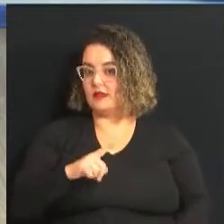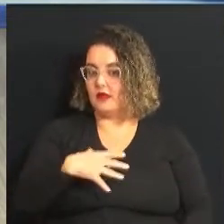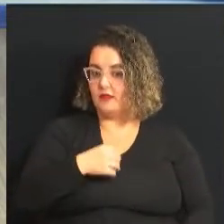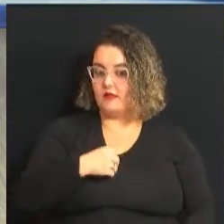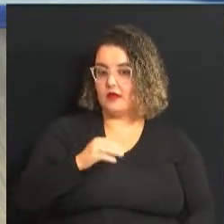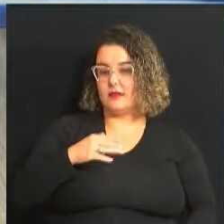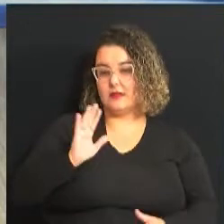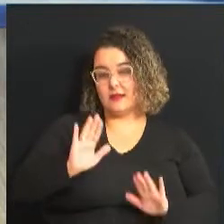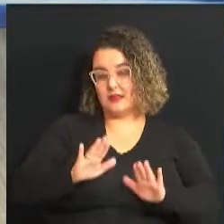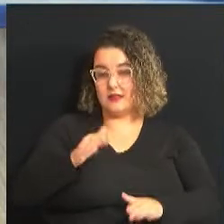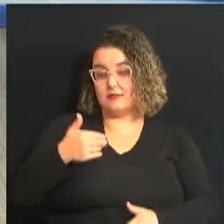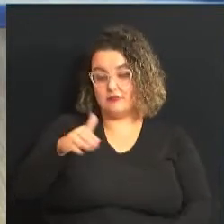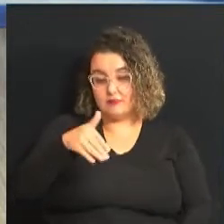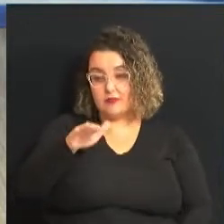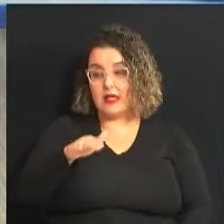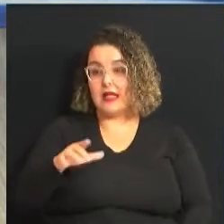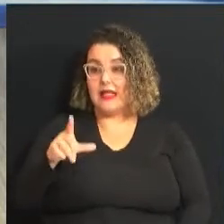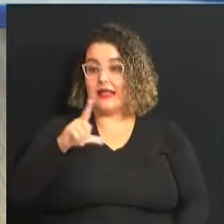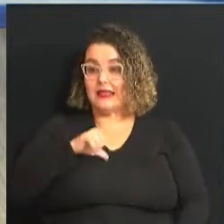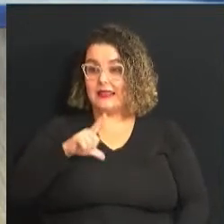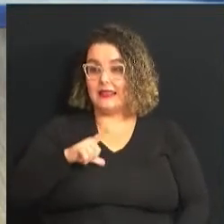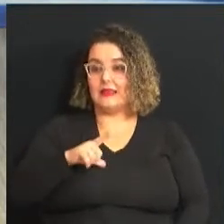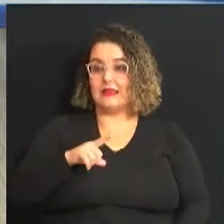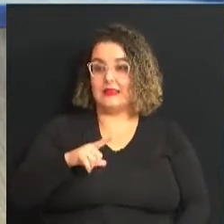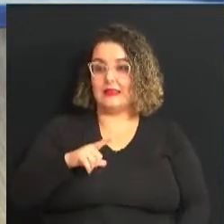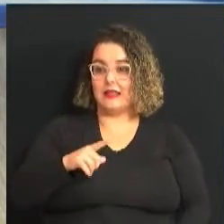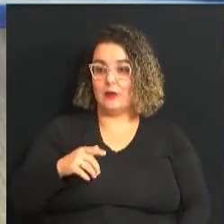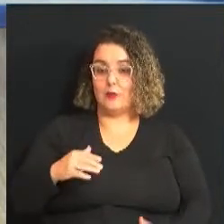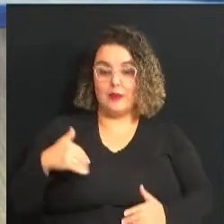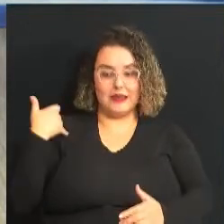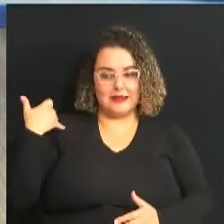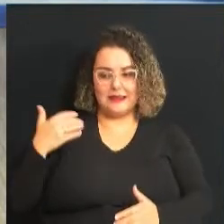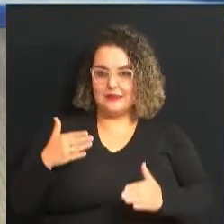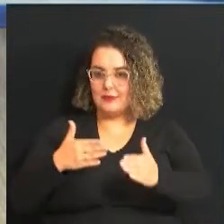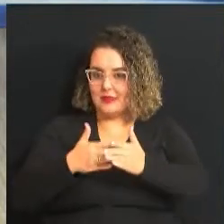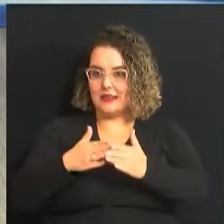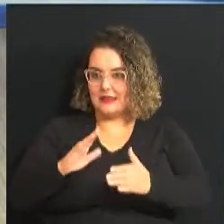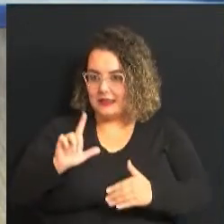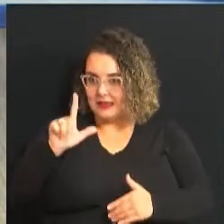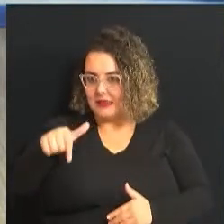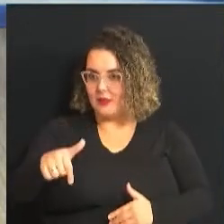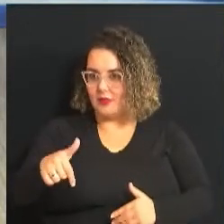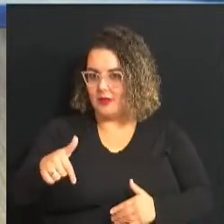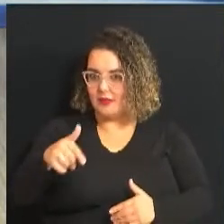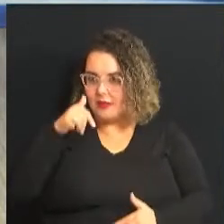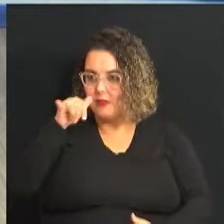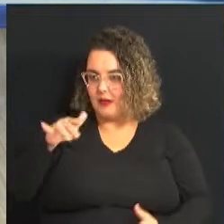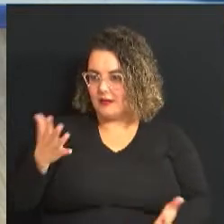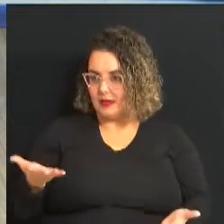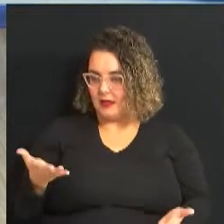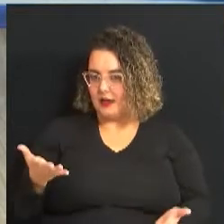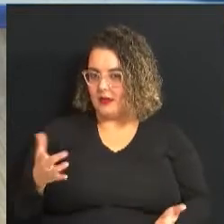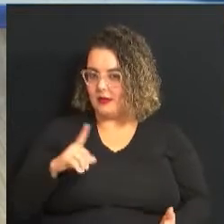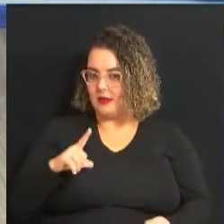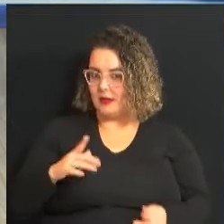uma idade máxima, fala, ó, até aqui dá para ter filho, depois vamos evitar?